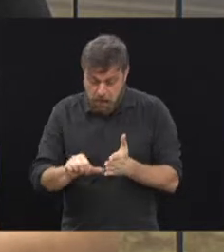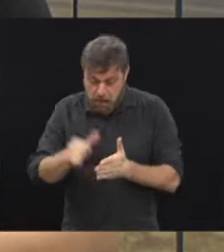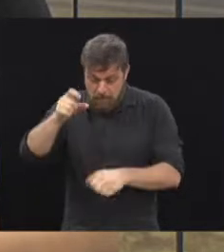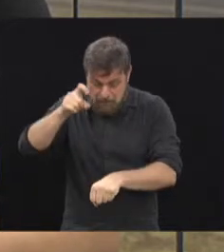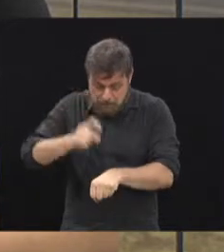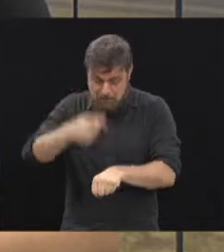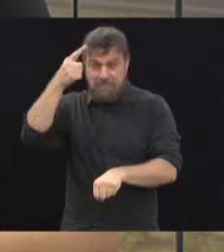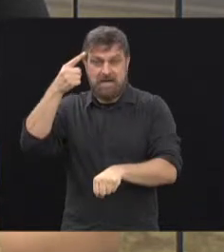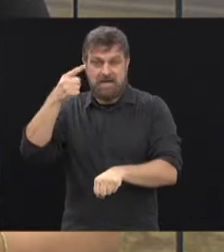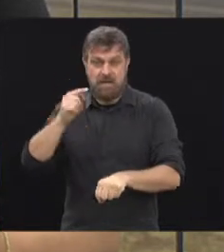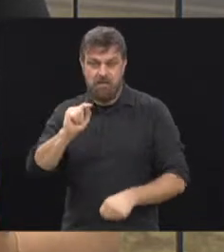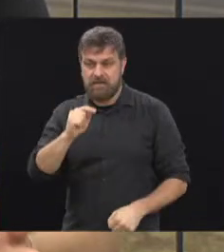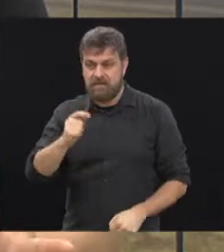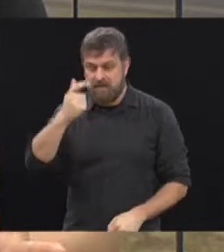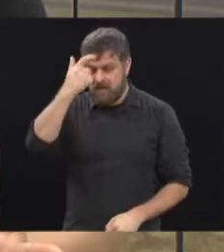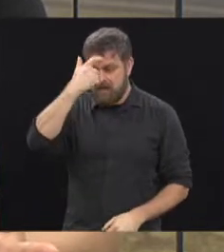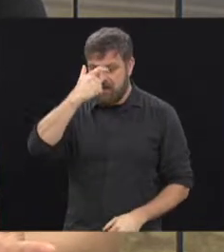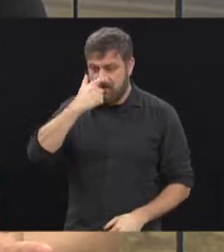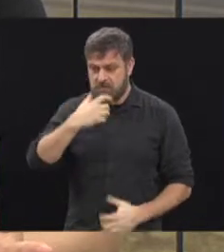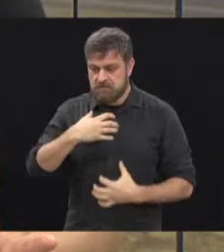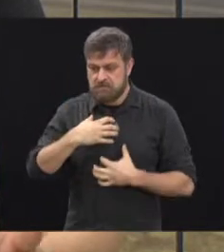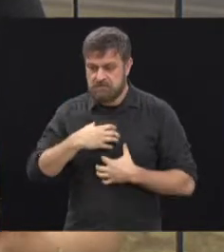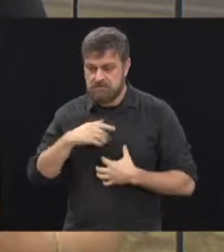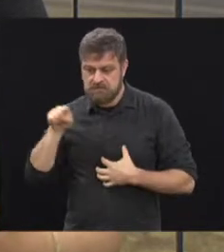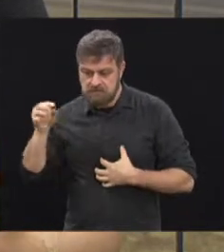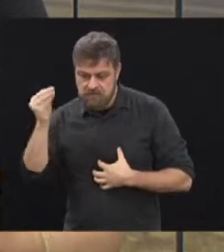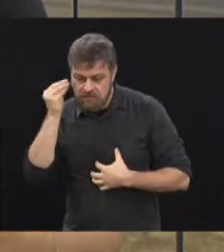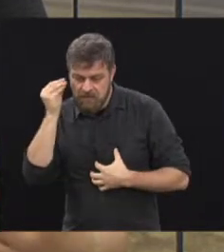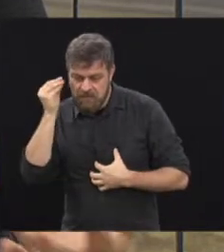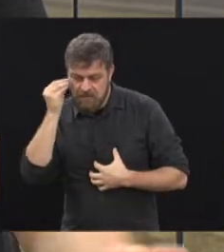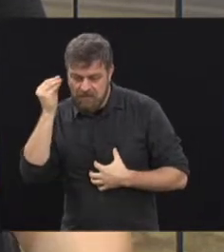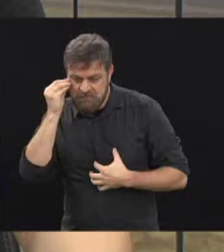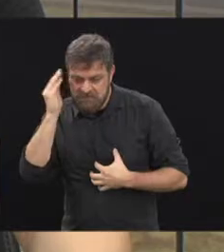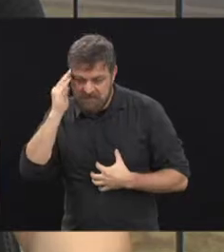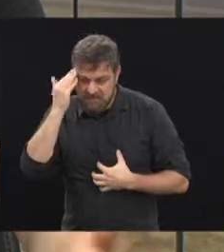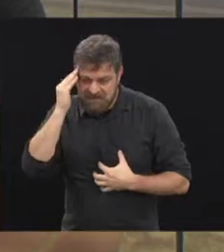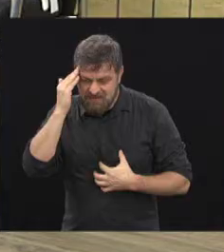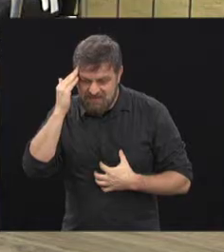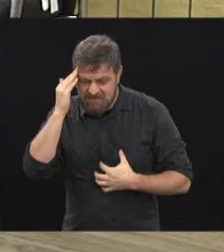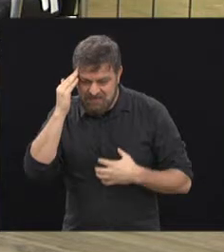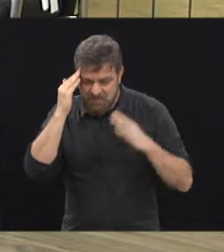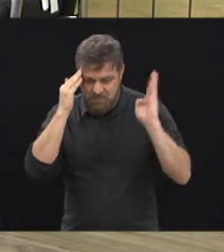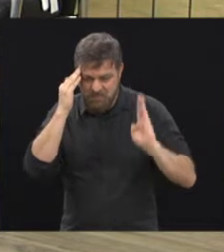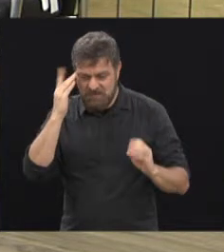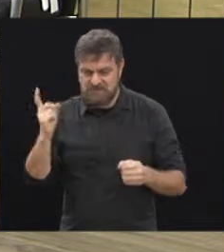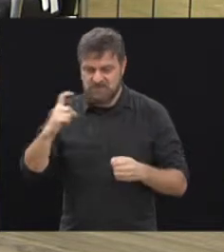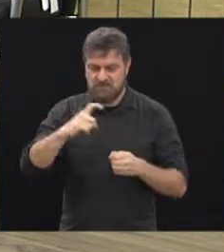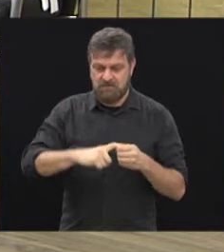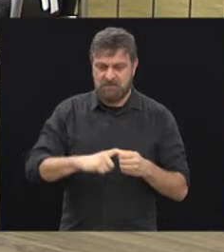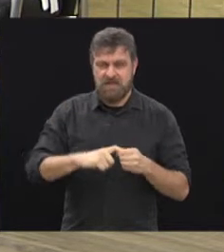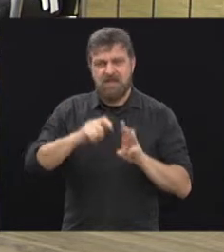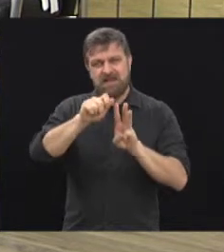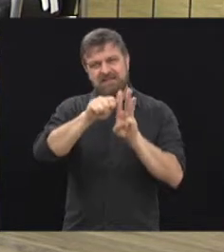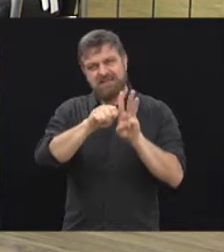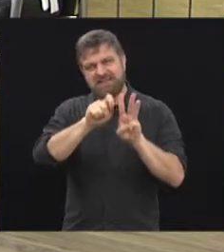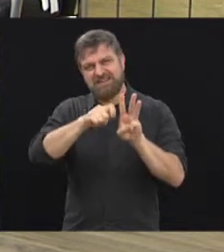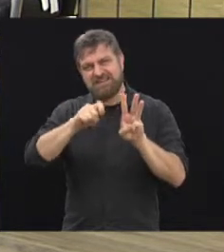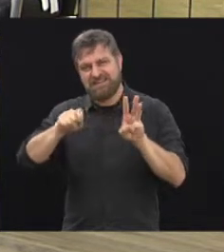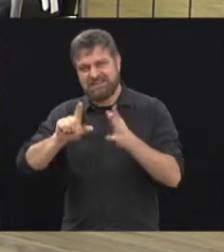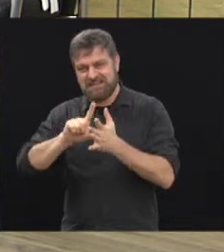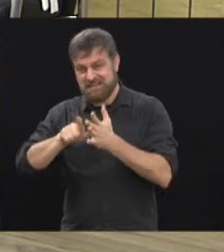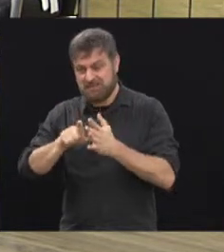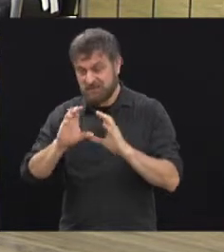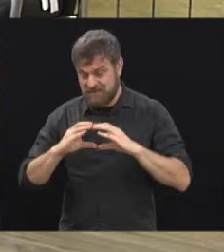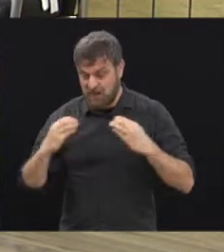momento ainda é de digerir tudo que viveu, mais voltar à realidade. Mas logo depois de uns 3 meses, a gente cria